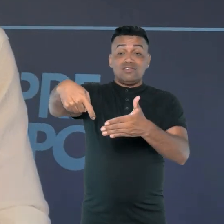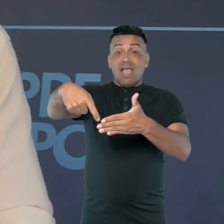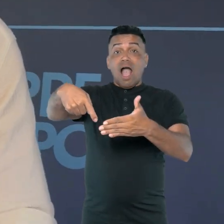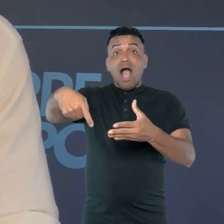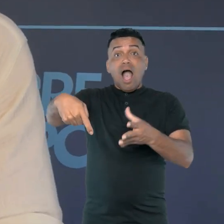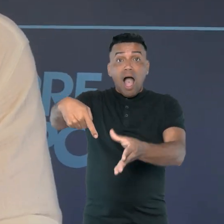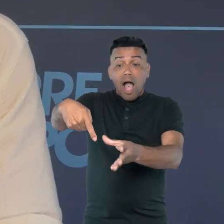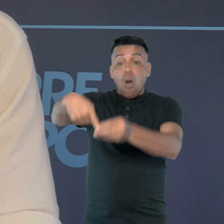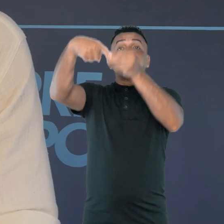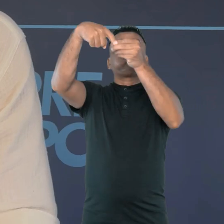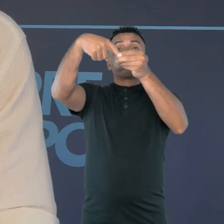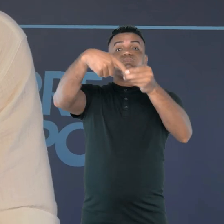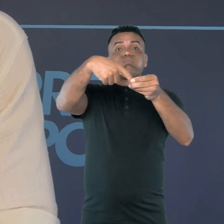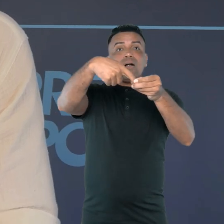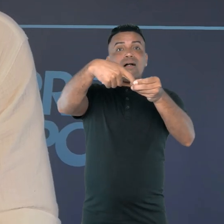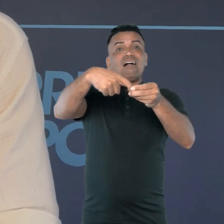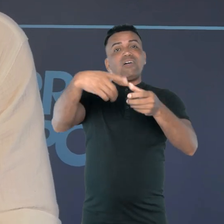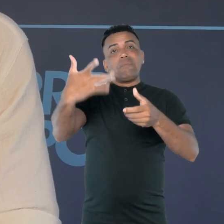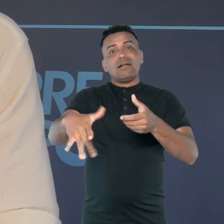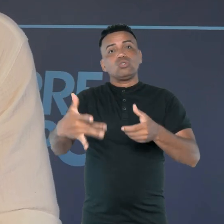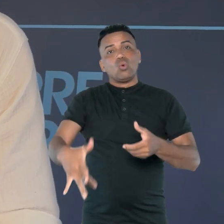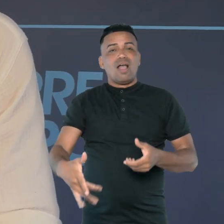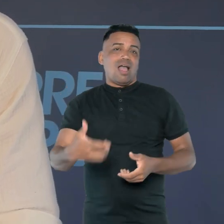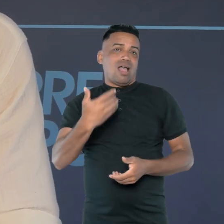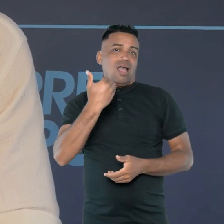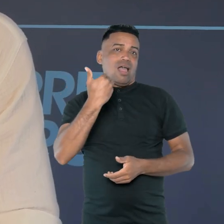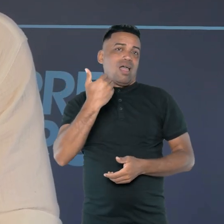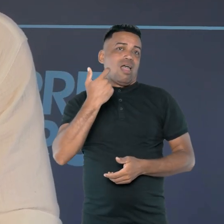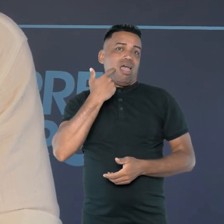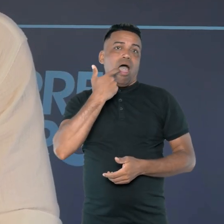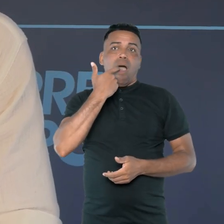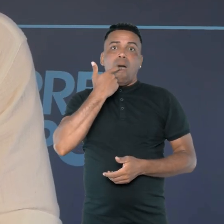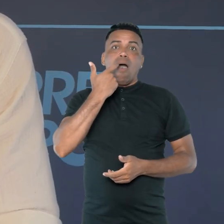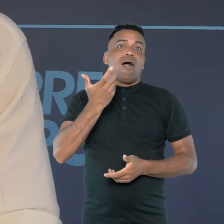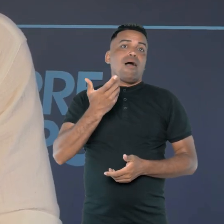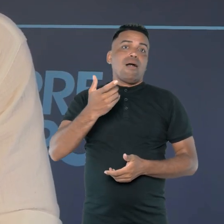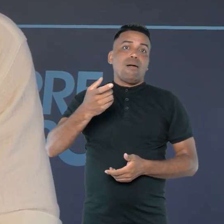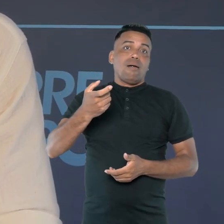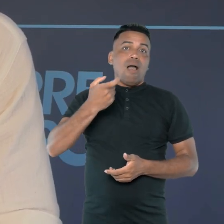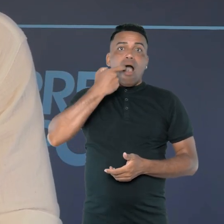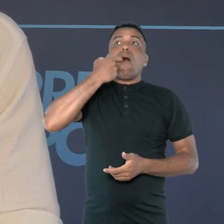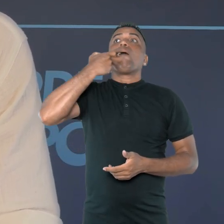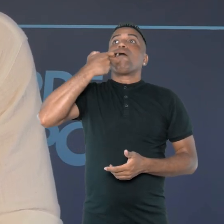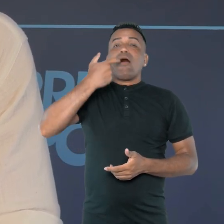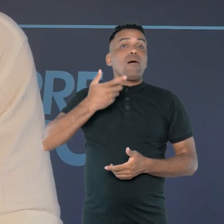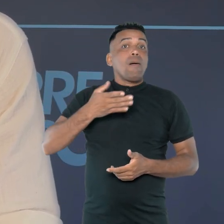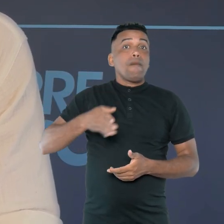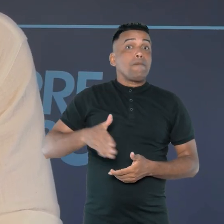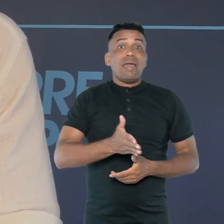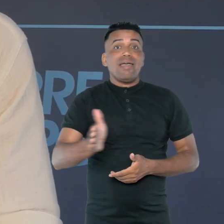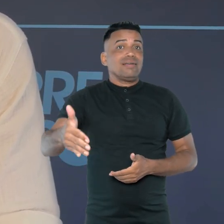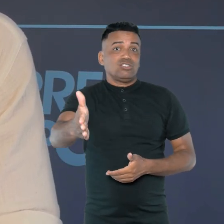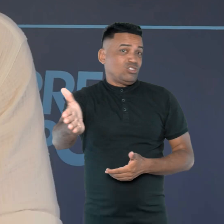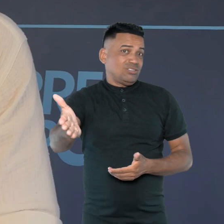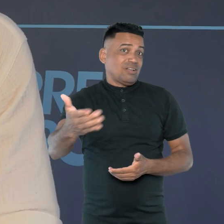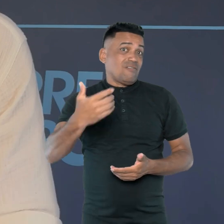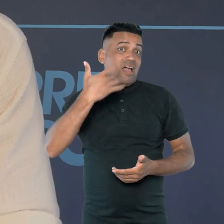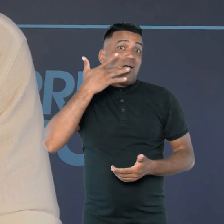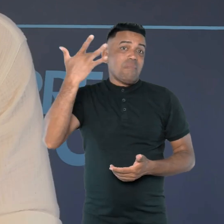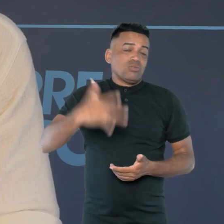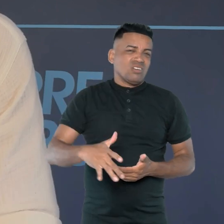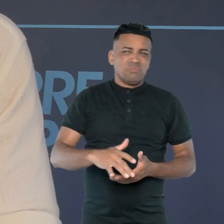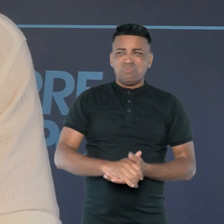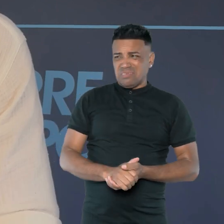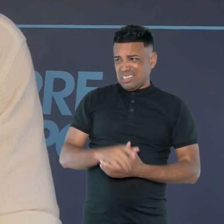machucar. E essas 2 feridas que eu tenho identitárias, da minha identidade barranqueira, sempre me fizeram questionar, será que eu sou